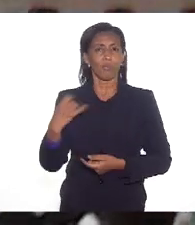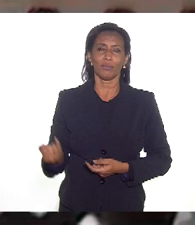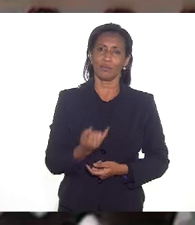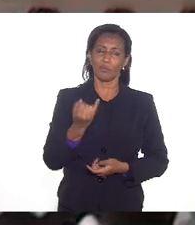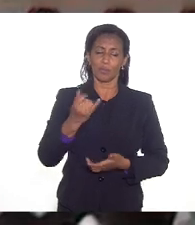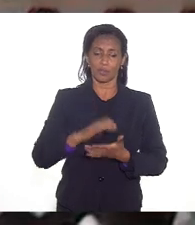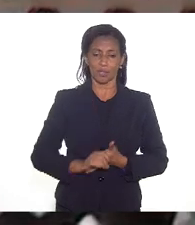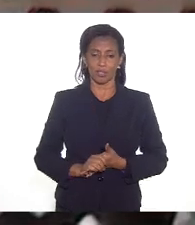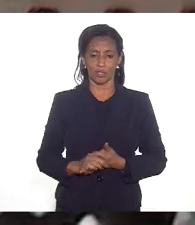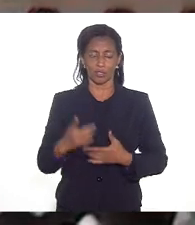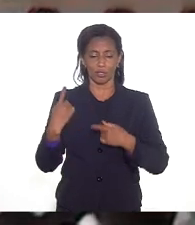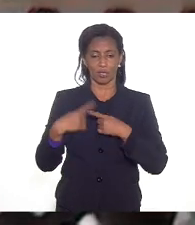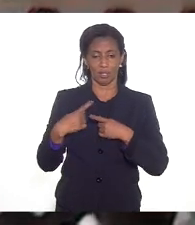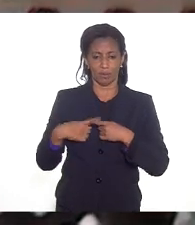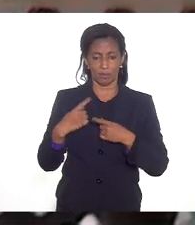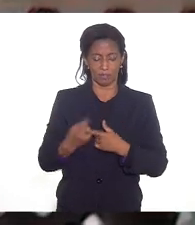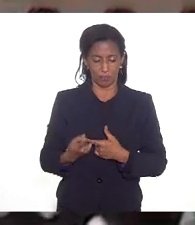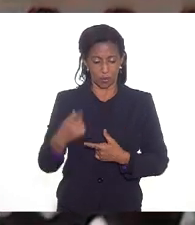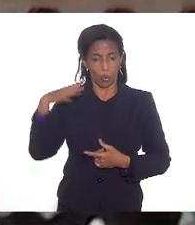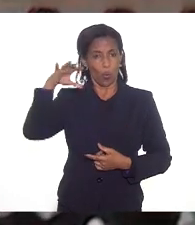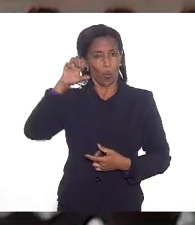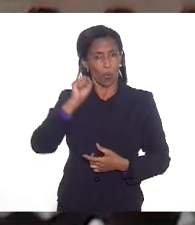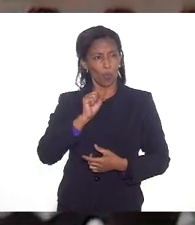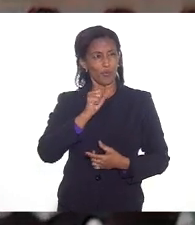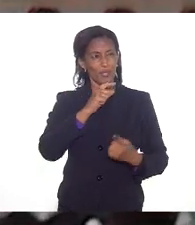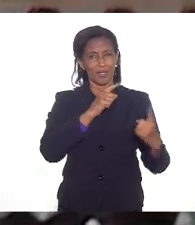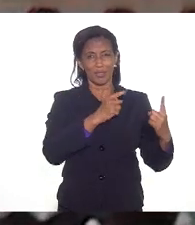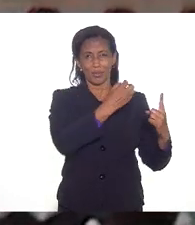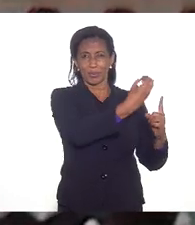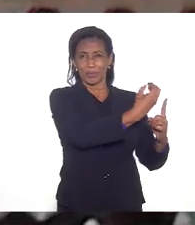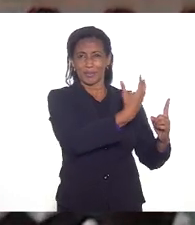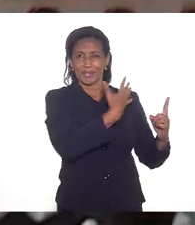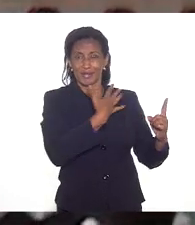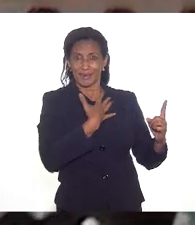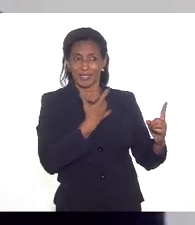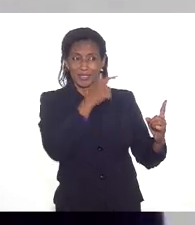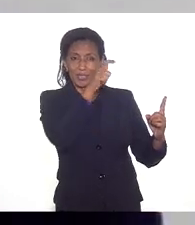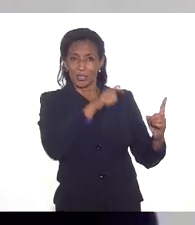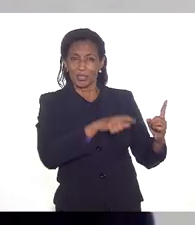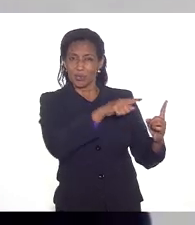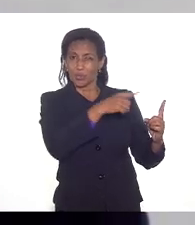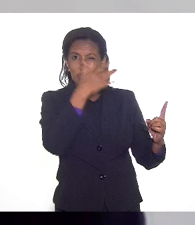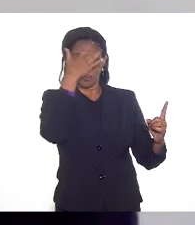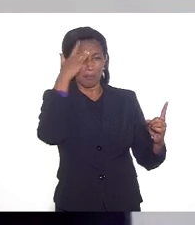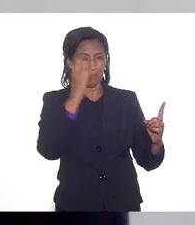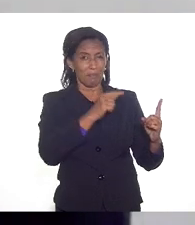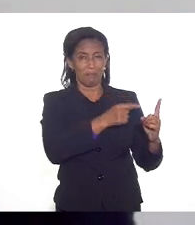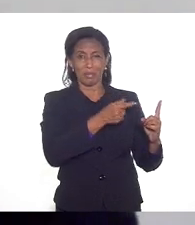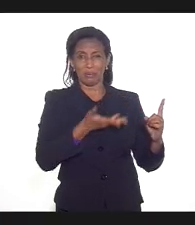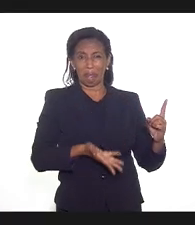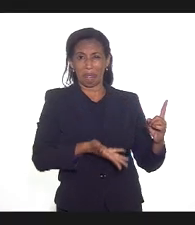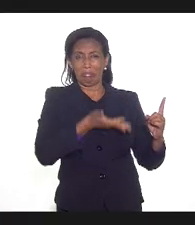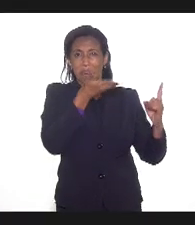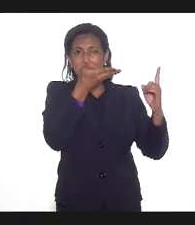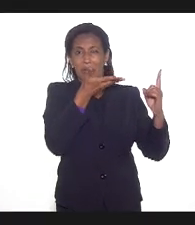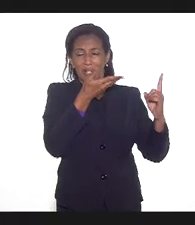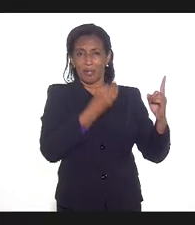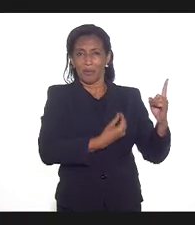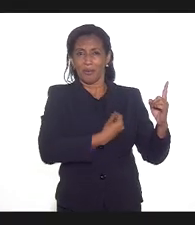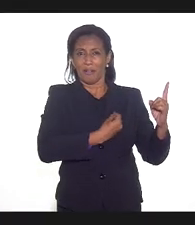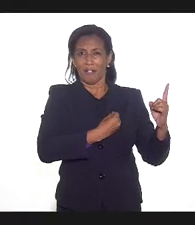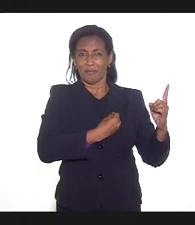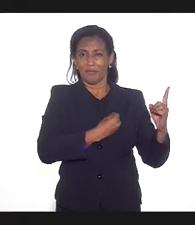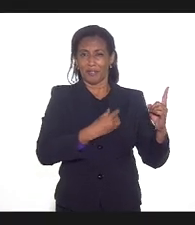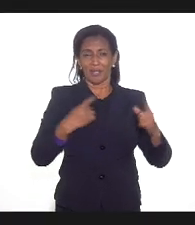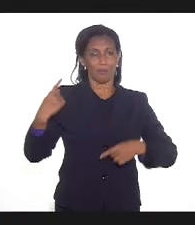porque ouvir isso de uma figura importante no cenário político do Estado